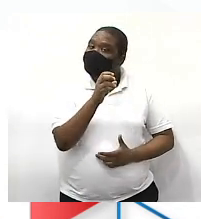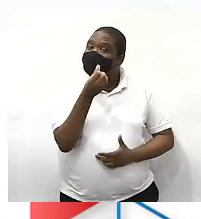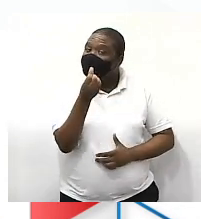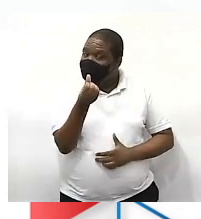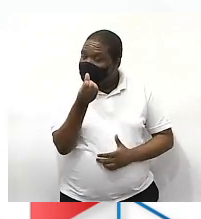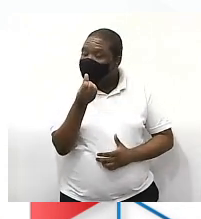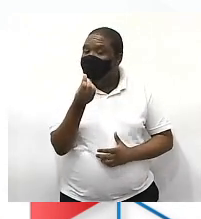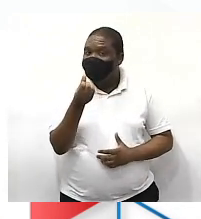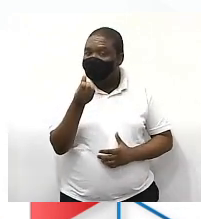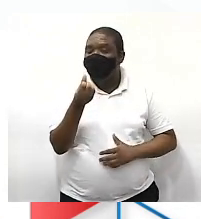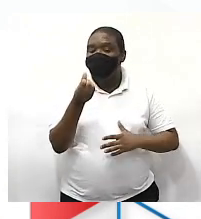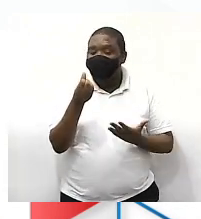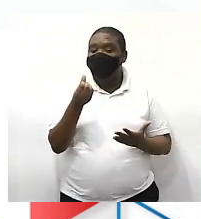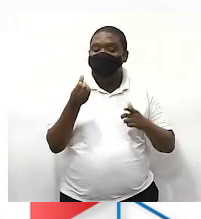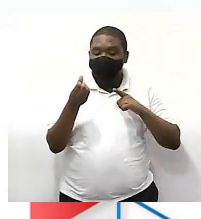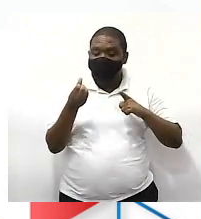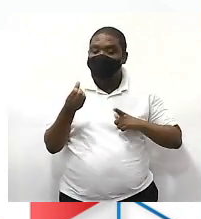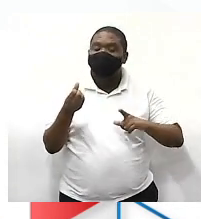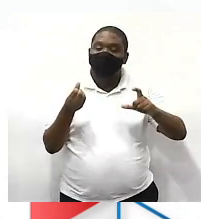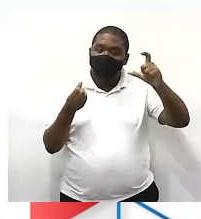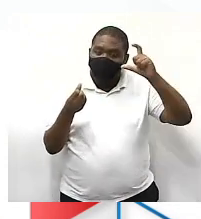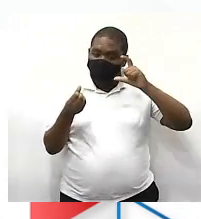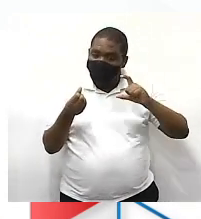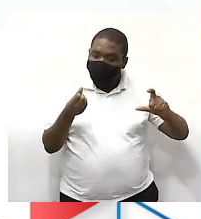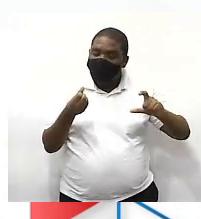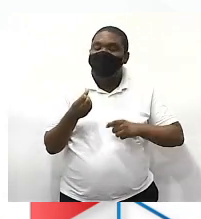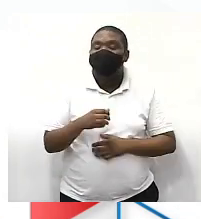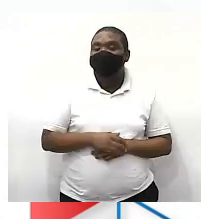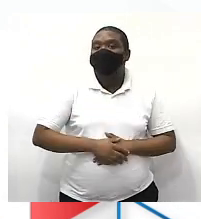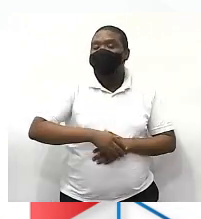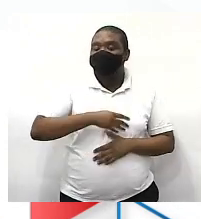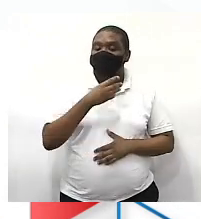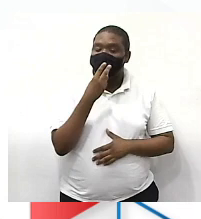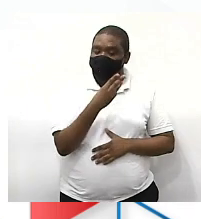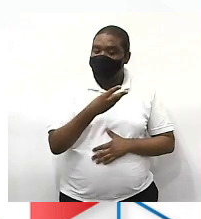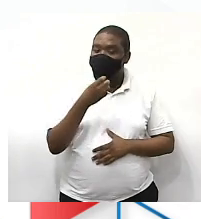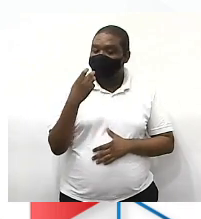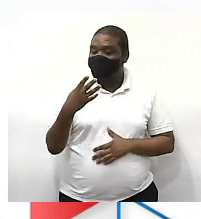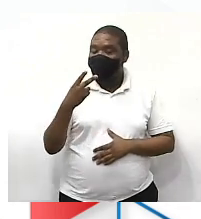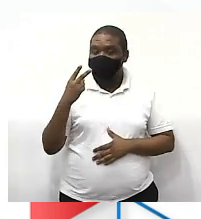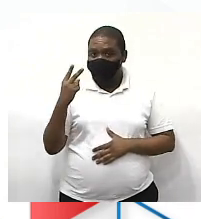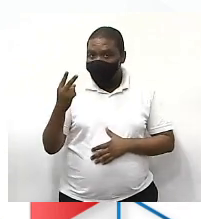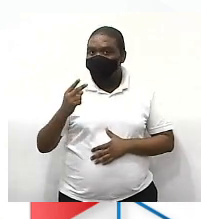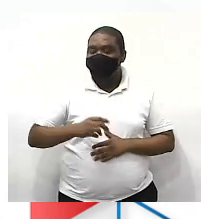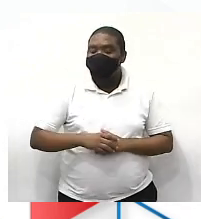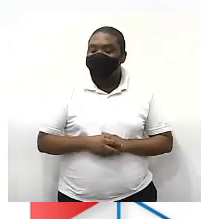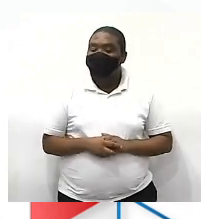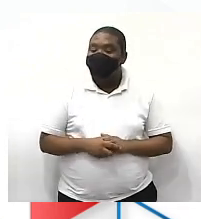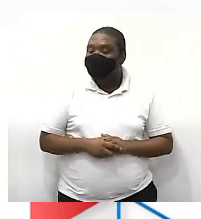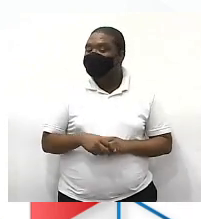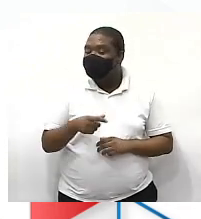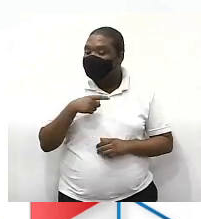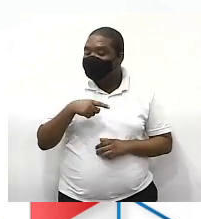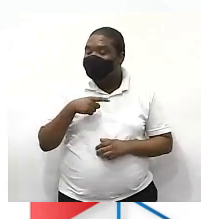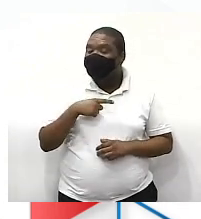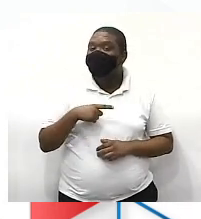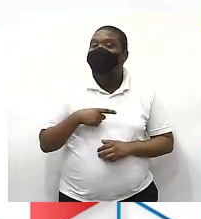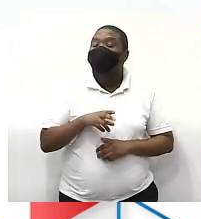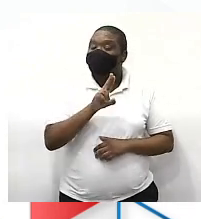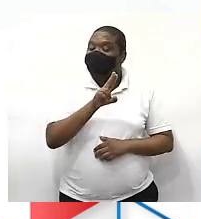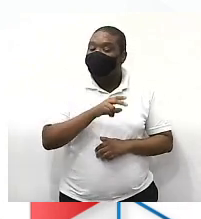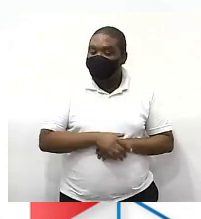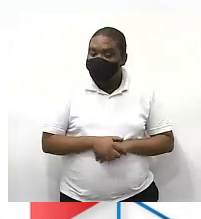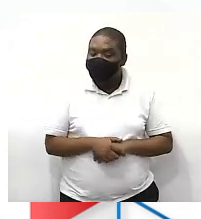456. Aqui no meio ele está na casa das dezenas, 342. E aqui ele está na casa das